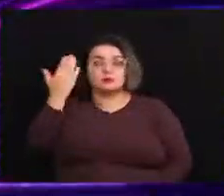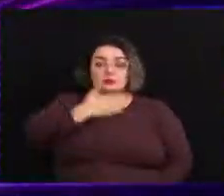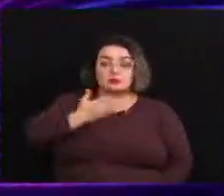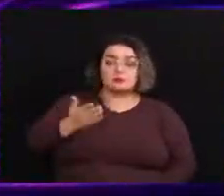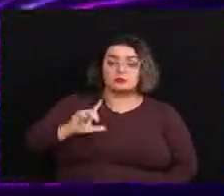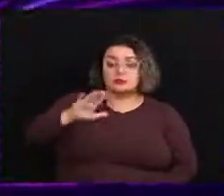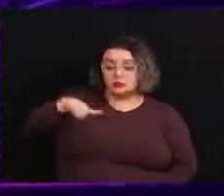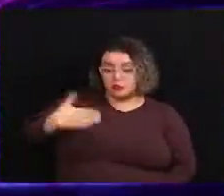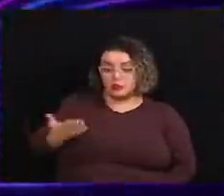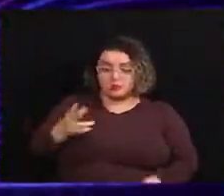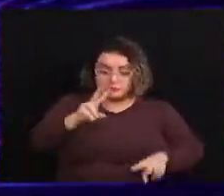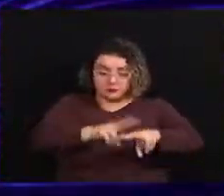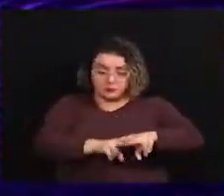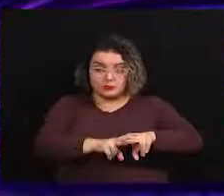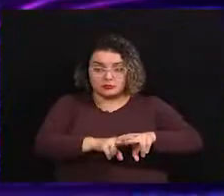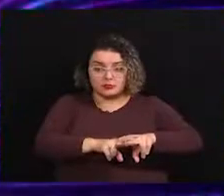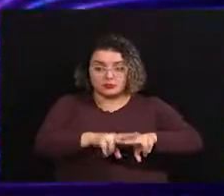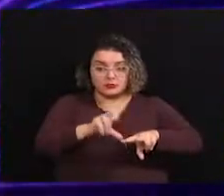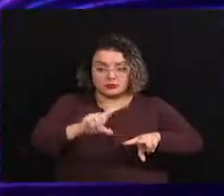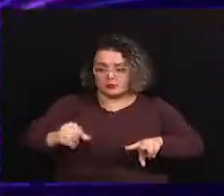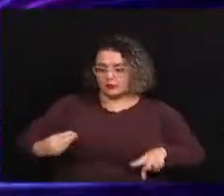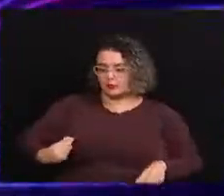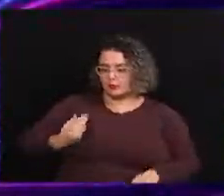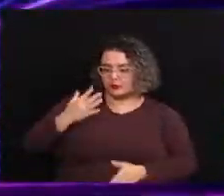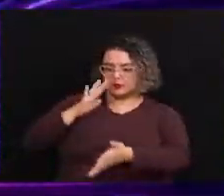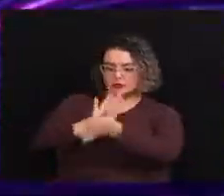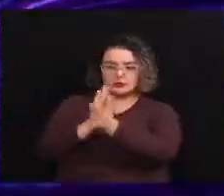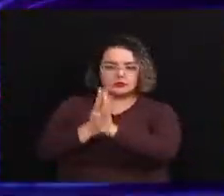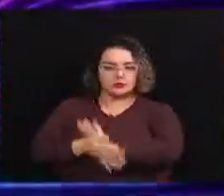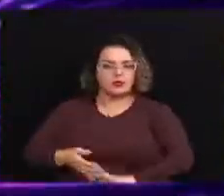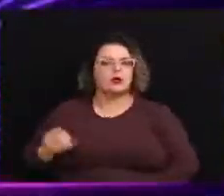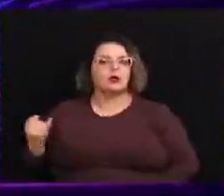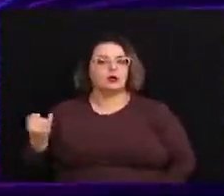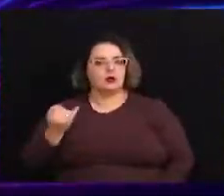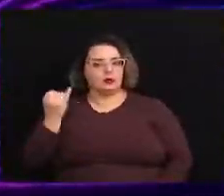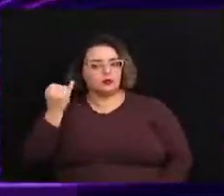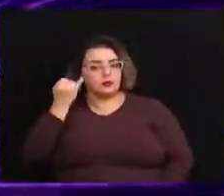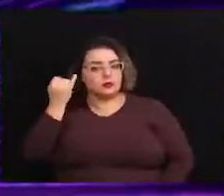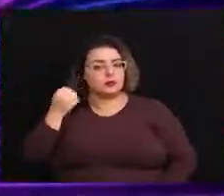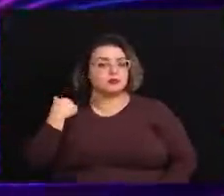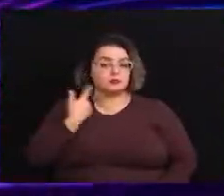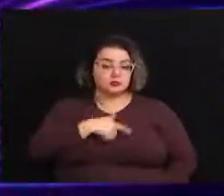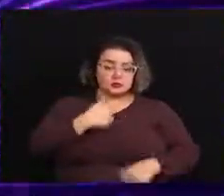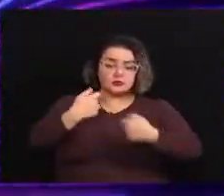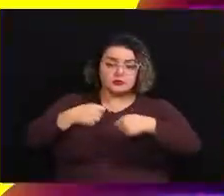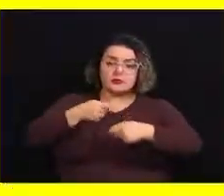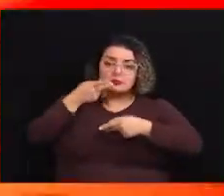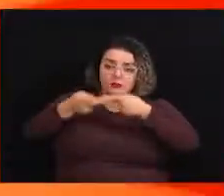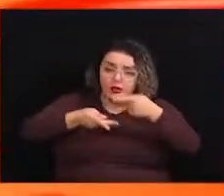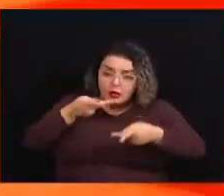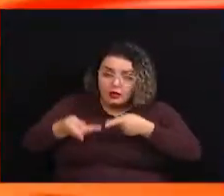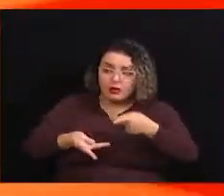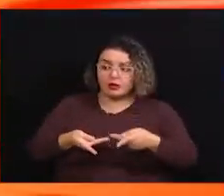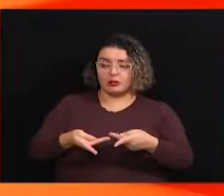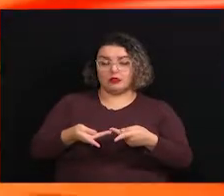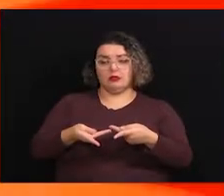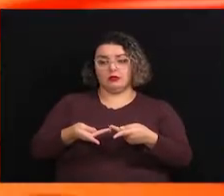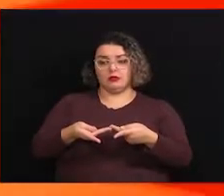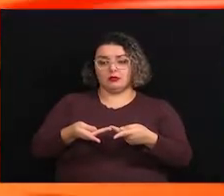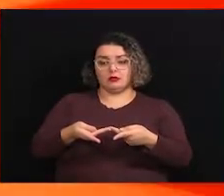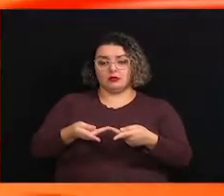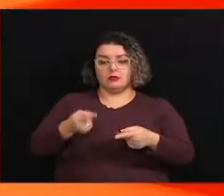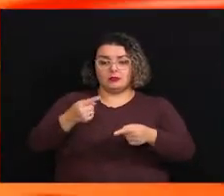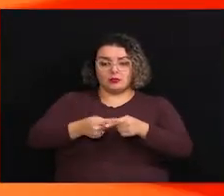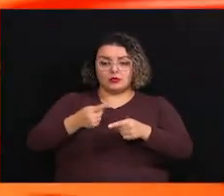essas pessoas, quando elas saíram da prisão, elas estavam com a vida destruída. Então é muito importante isso, a gente precisa falar disso, a gente precisa